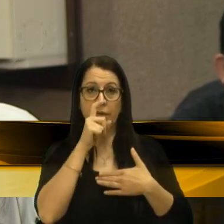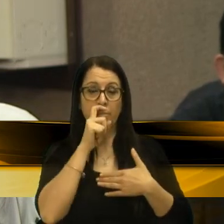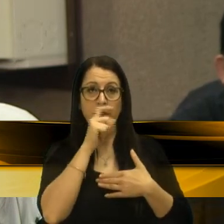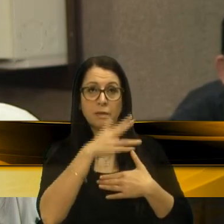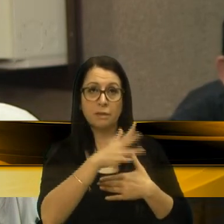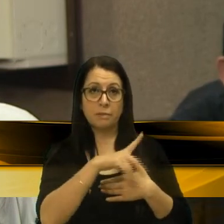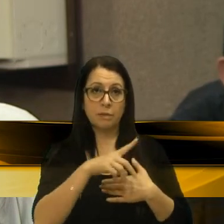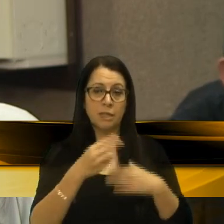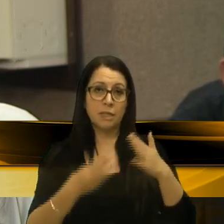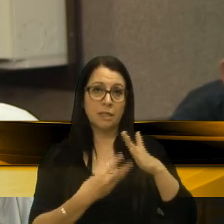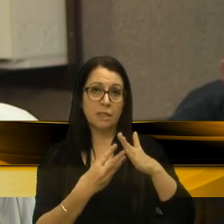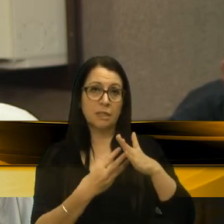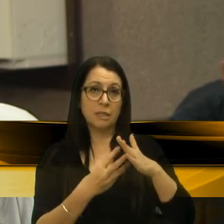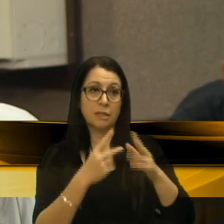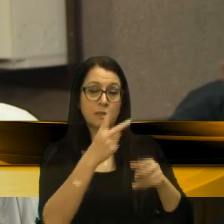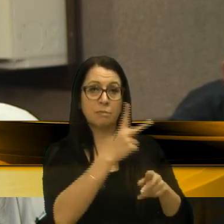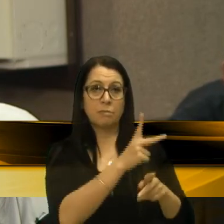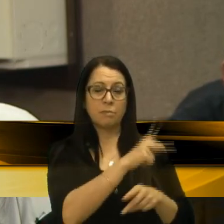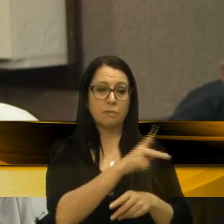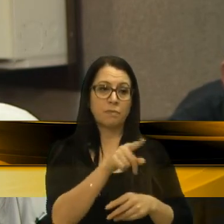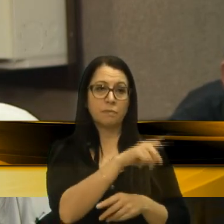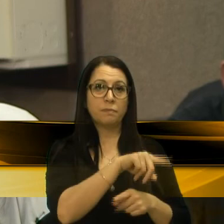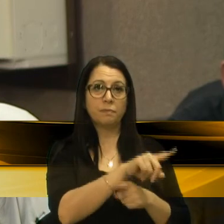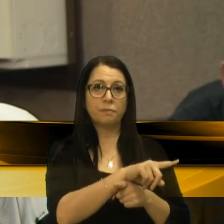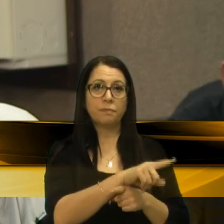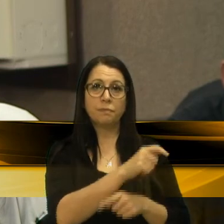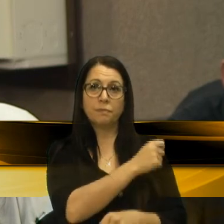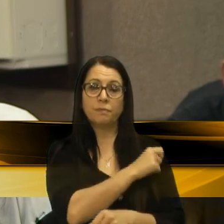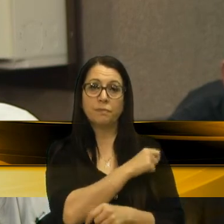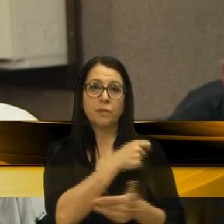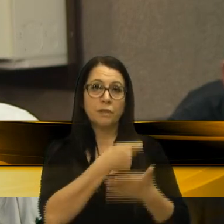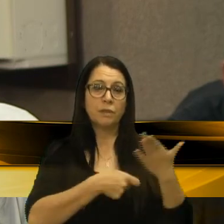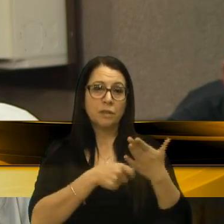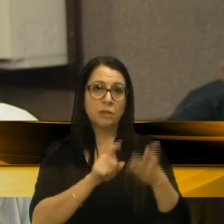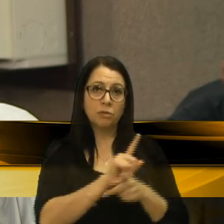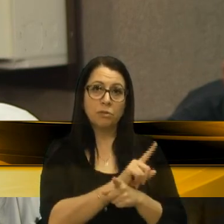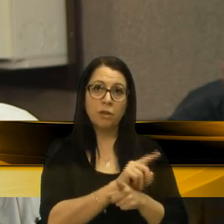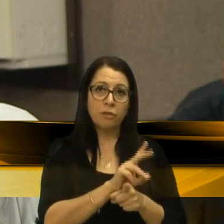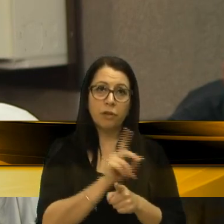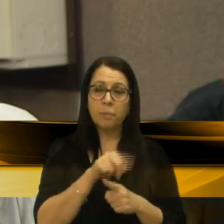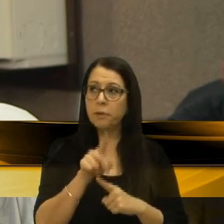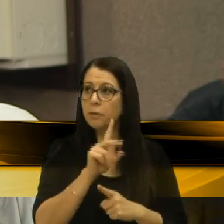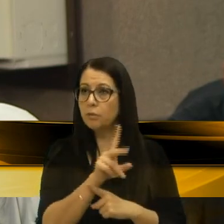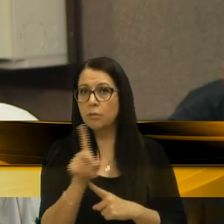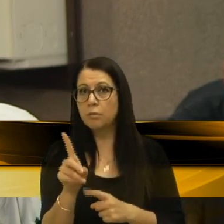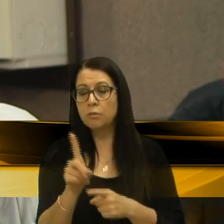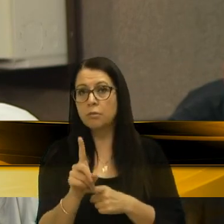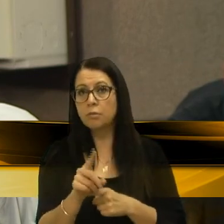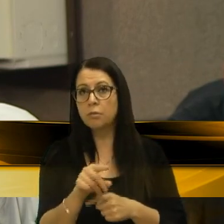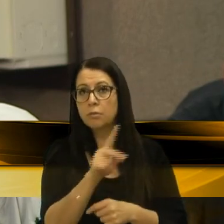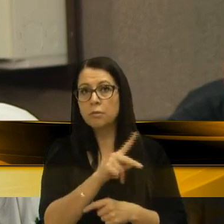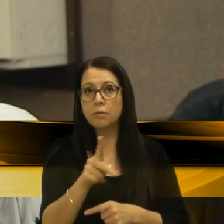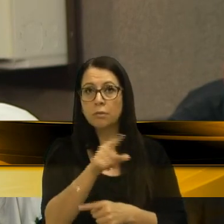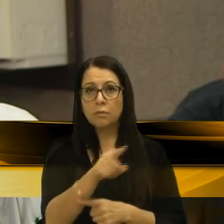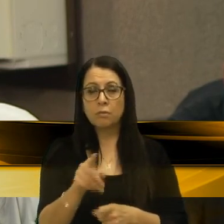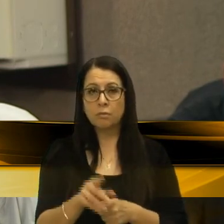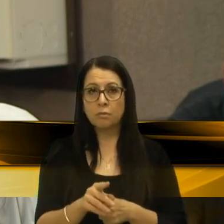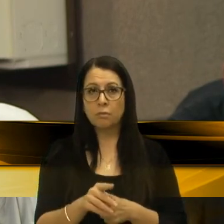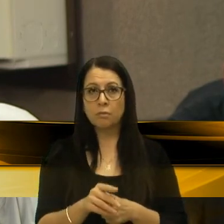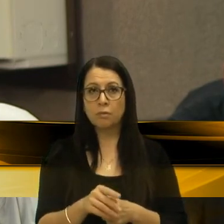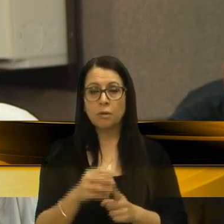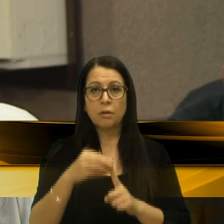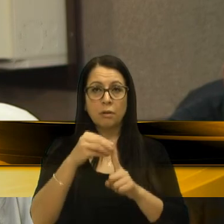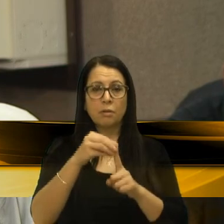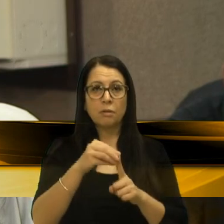vezes é terceirizado para o professor. Então, vamos à luta, continue participando ativamente, professores e principalmente os